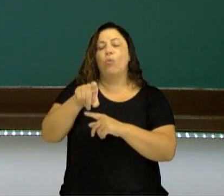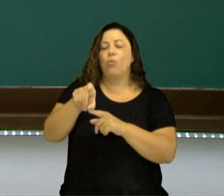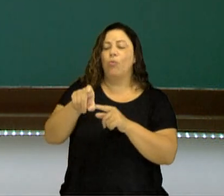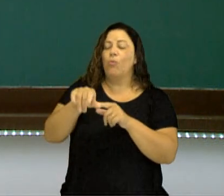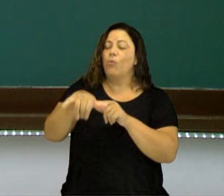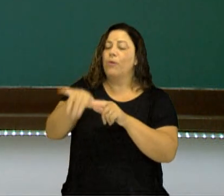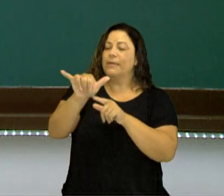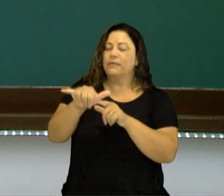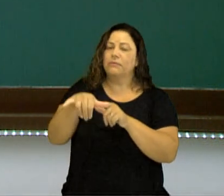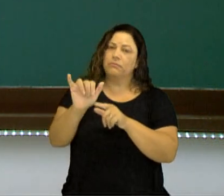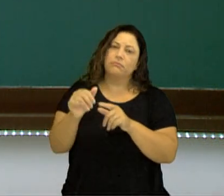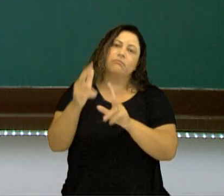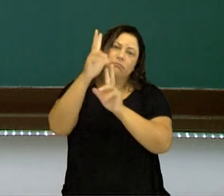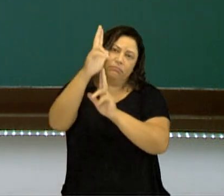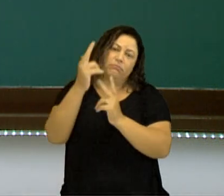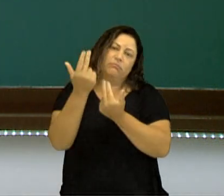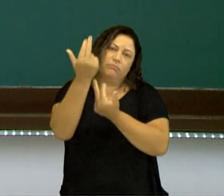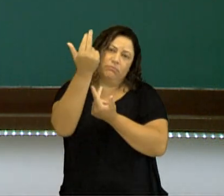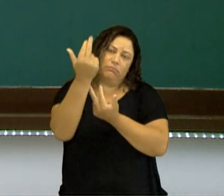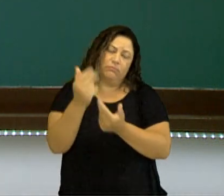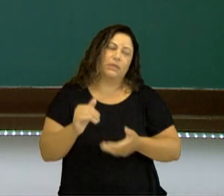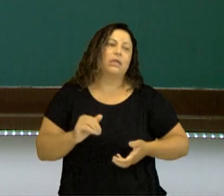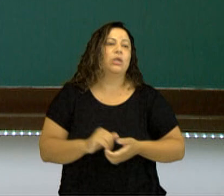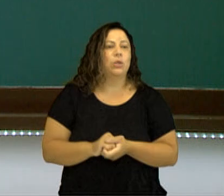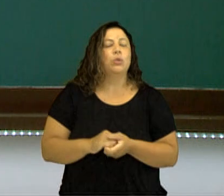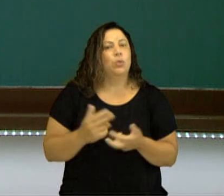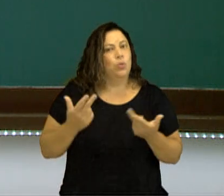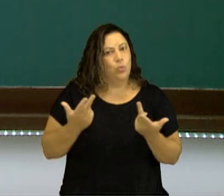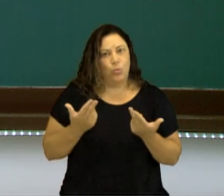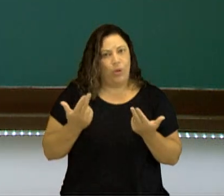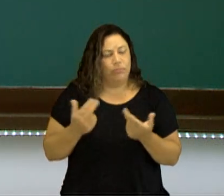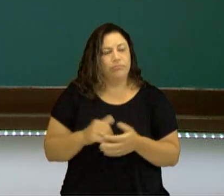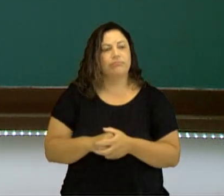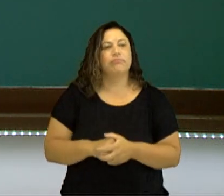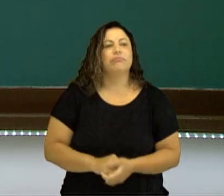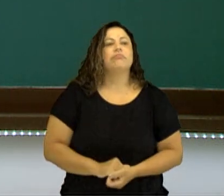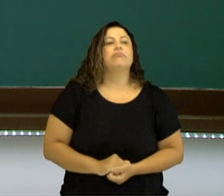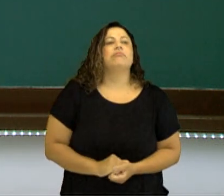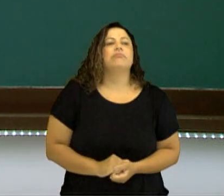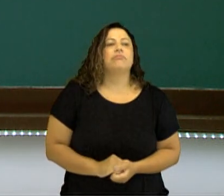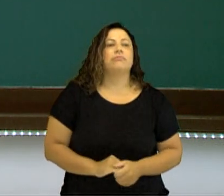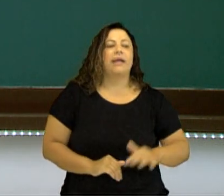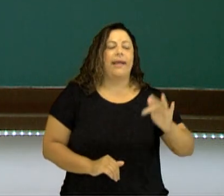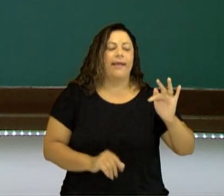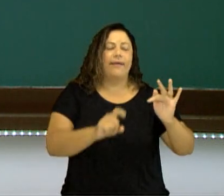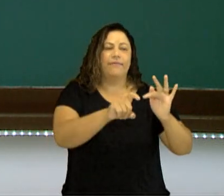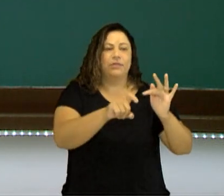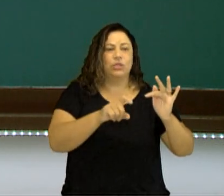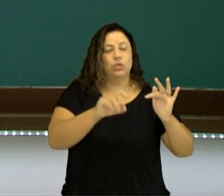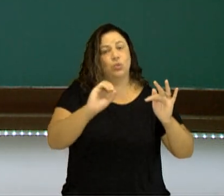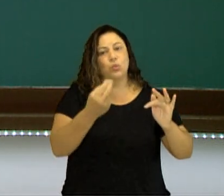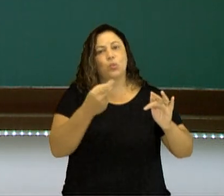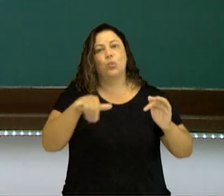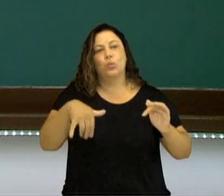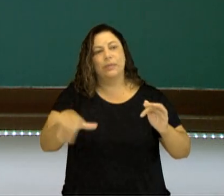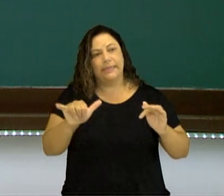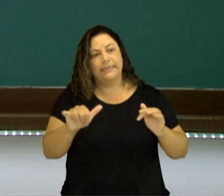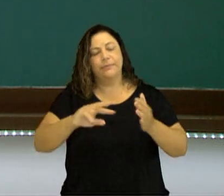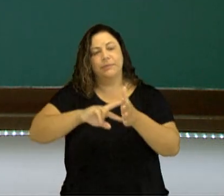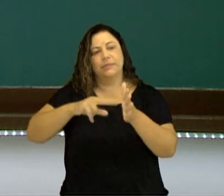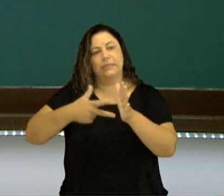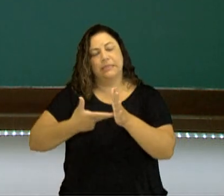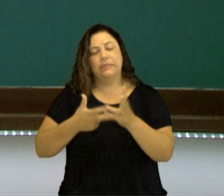da nomenclatura, mas a efetividade da coisa não muda. F de x ou y significam